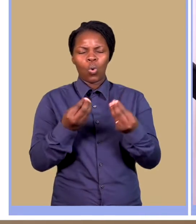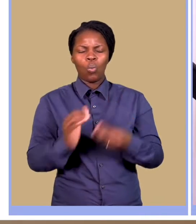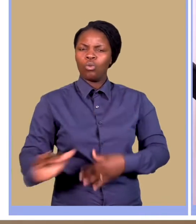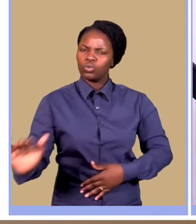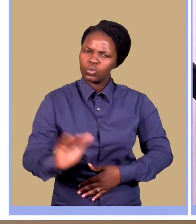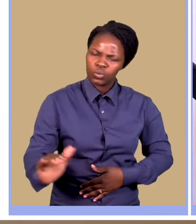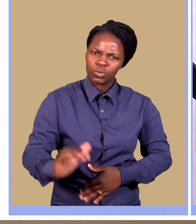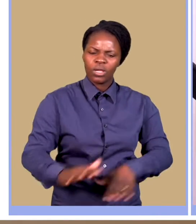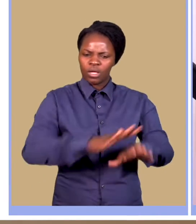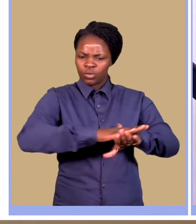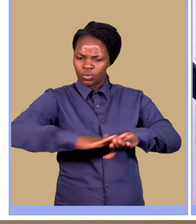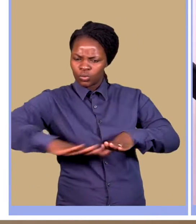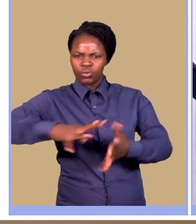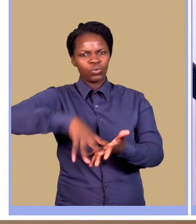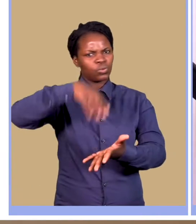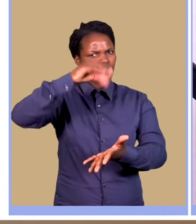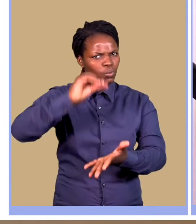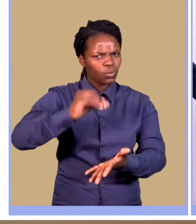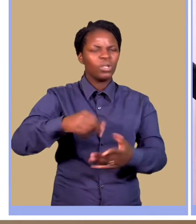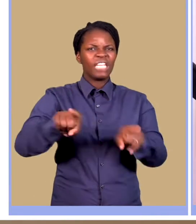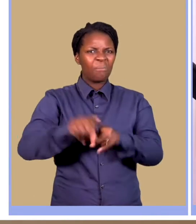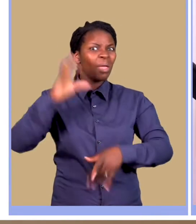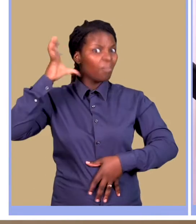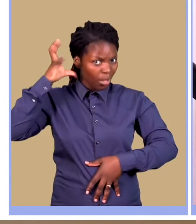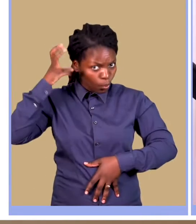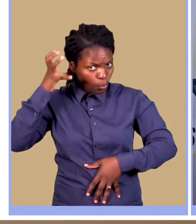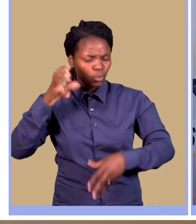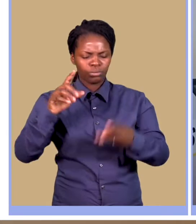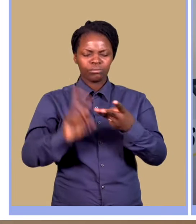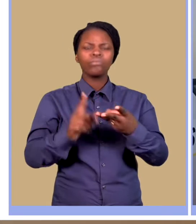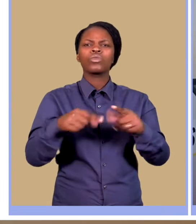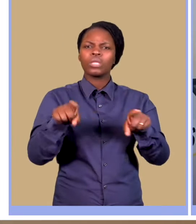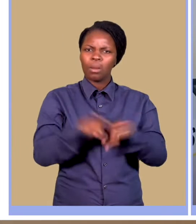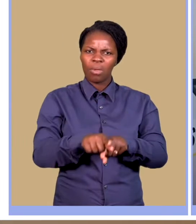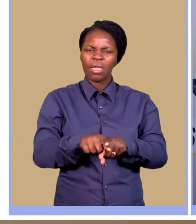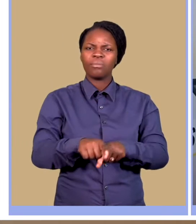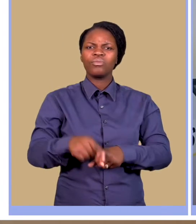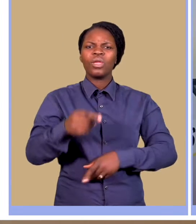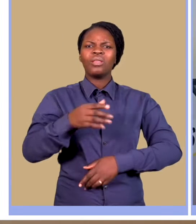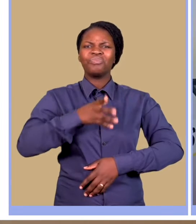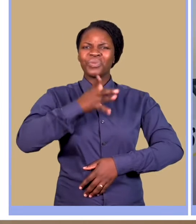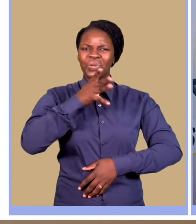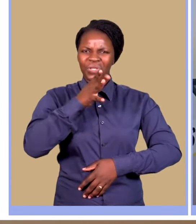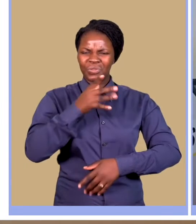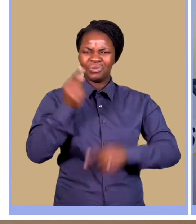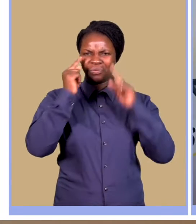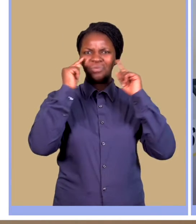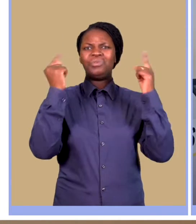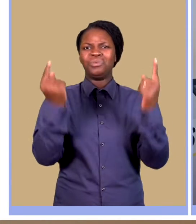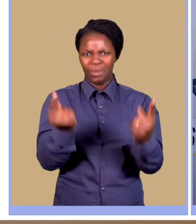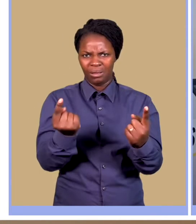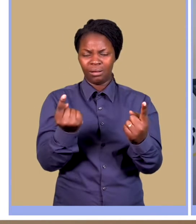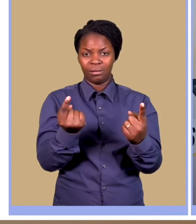poluição visual. E nas nossas comunidades, é claro que se deparamos com todos esses tipos